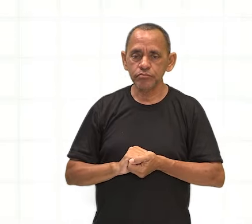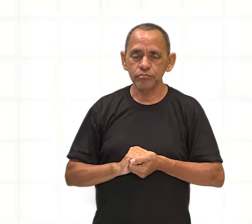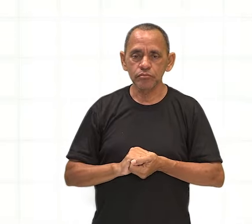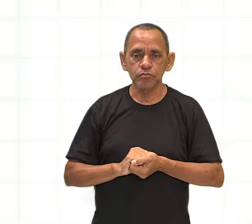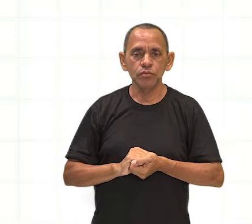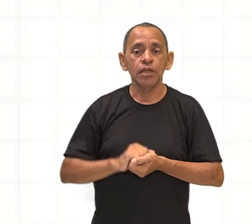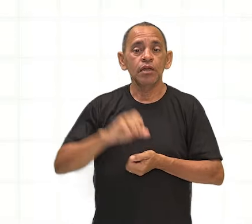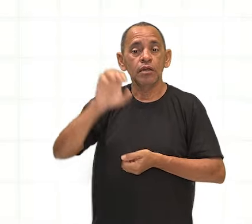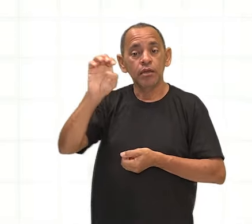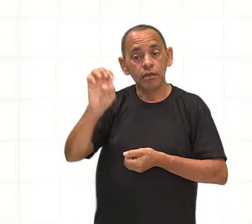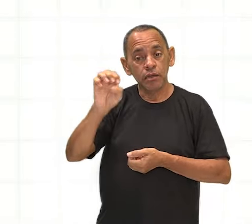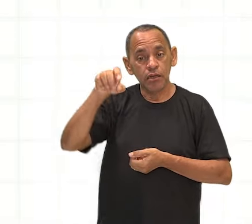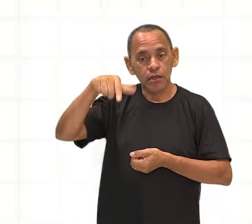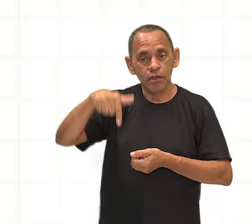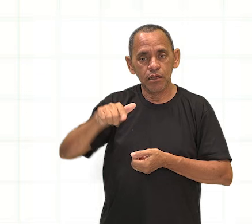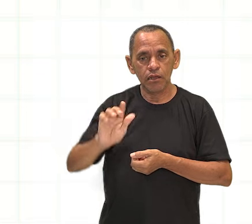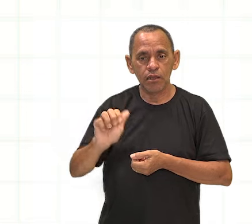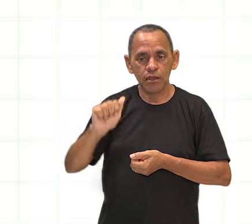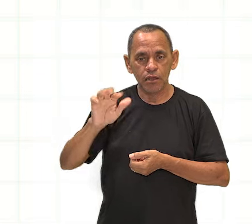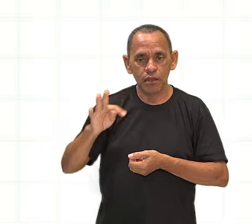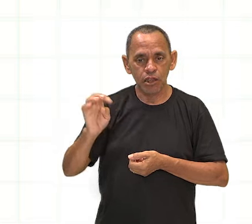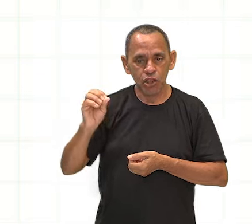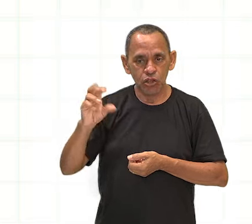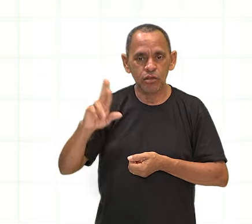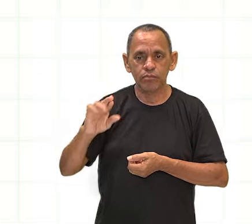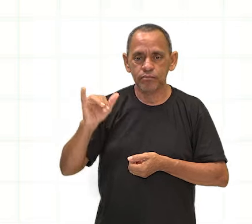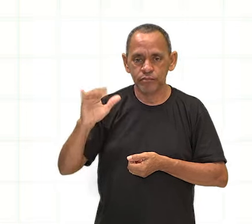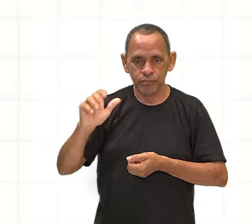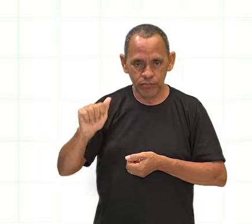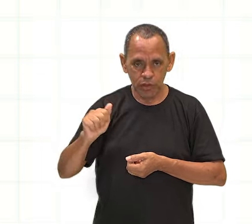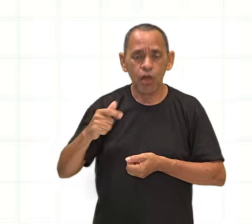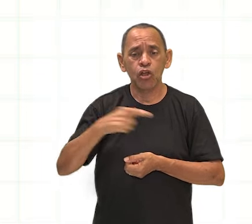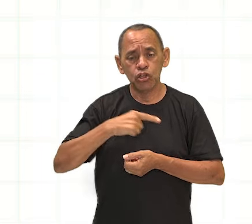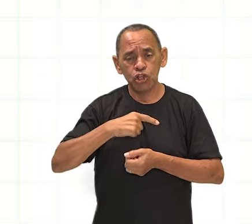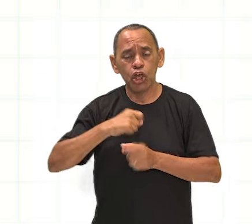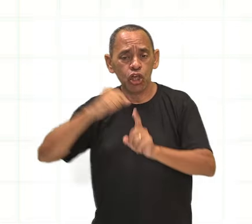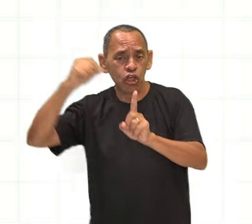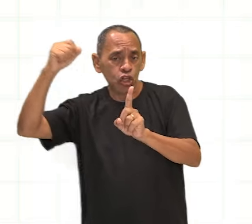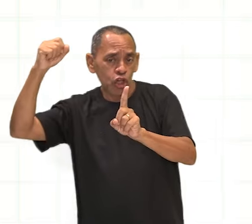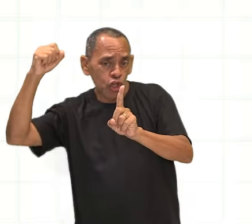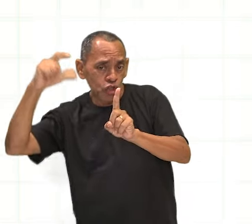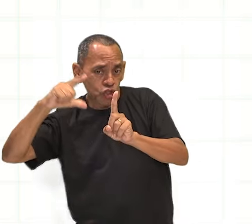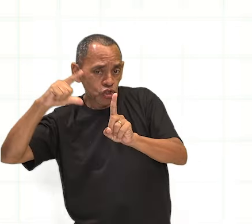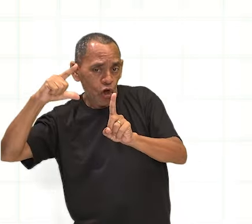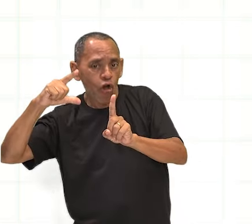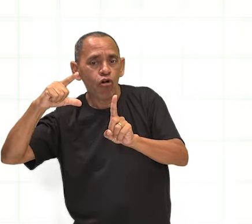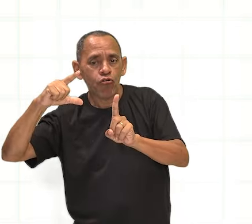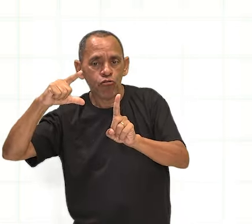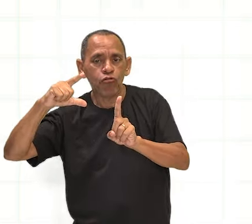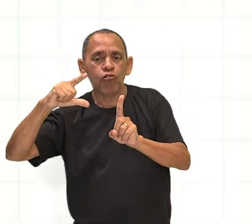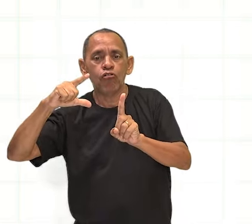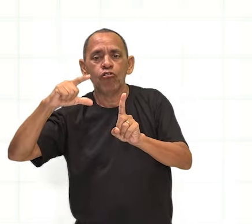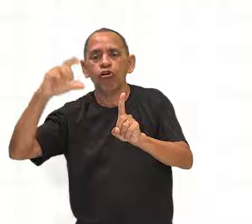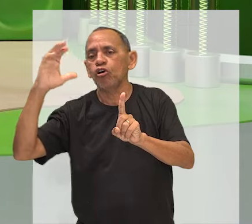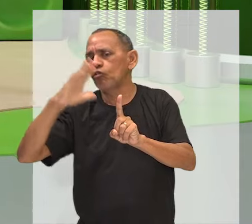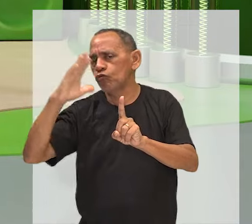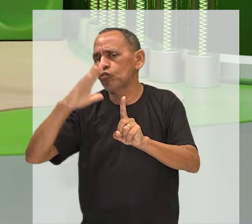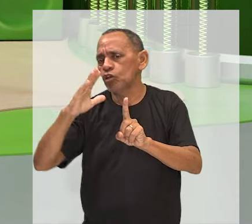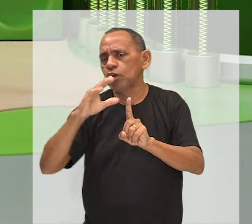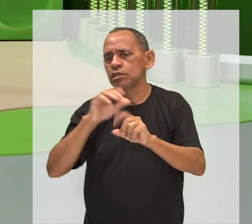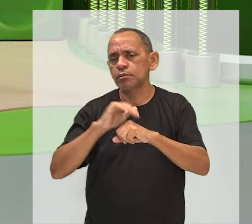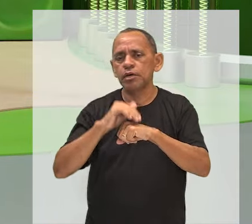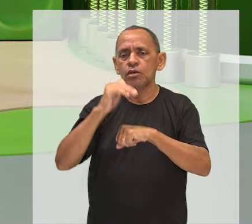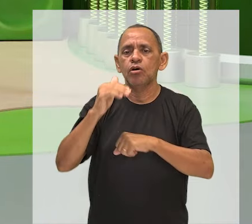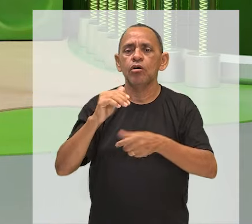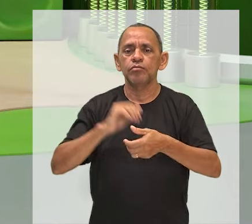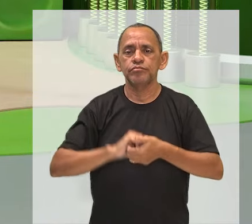tropical recebem mais energia solar que as latitudes médias e as regiões polares, certo?